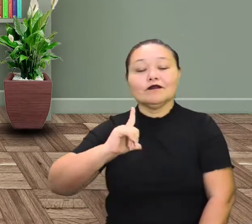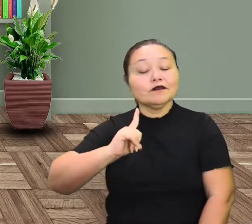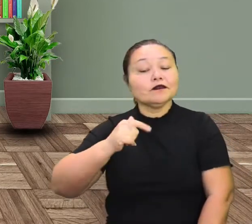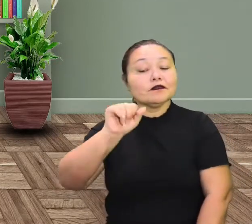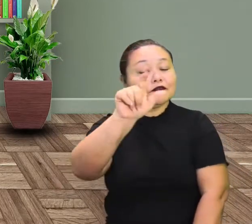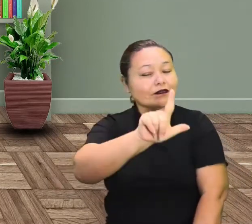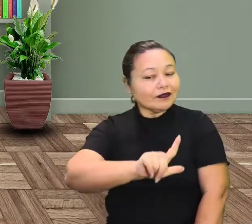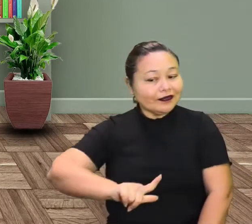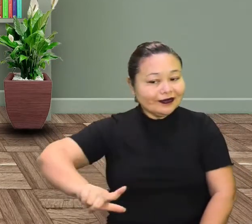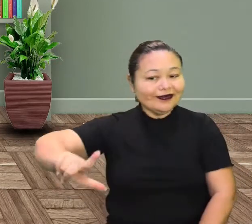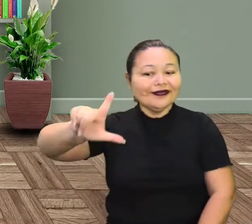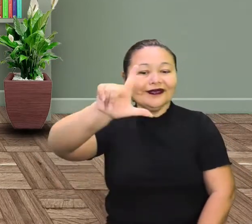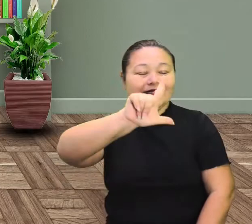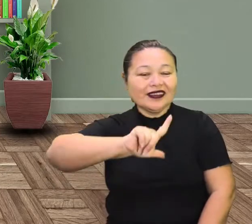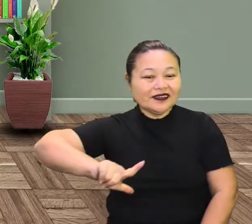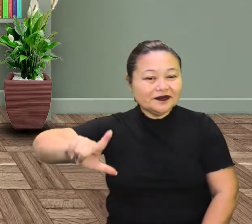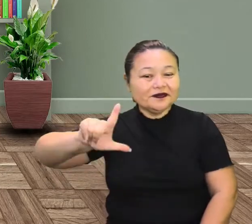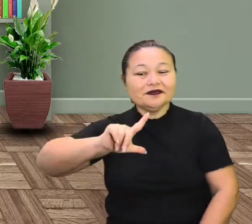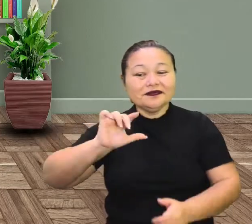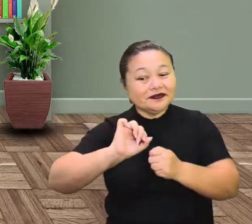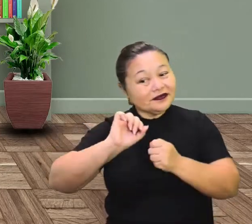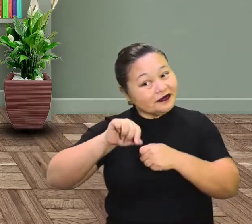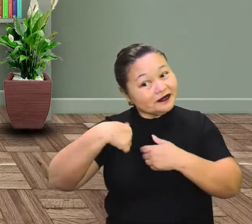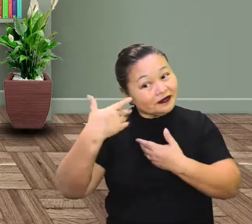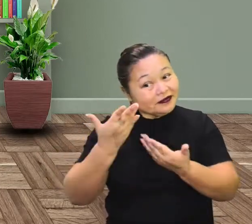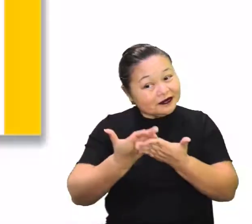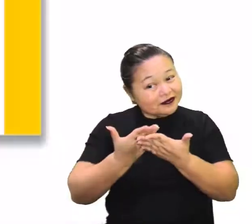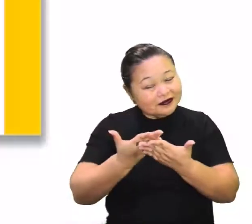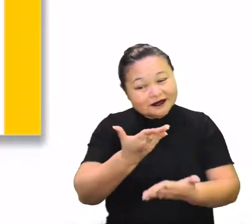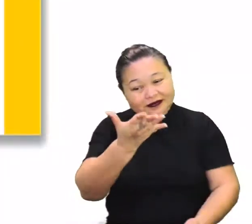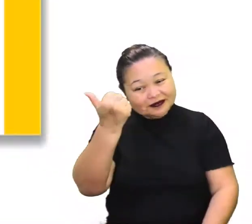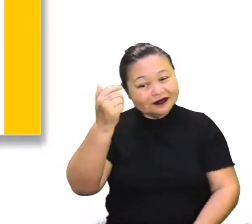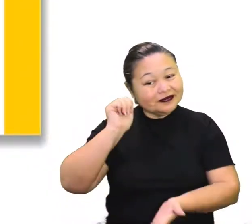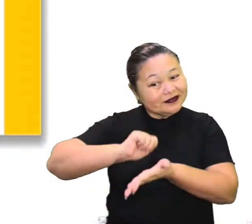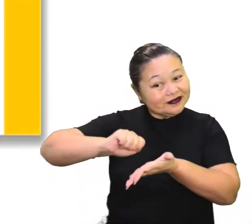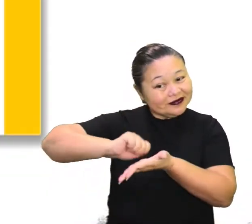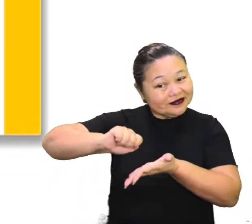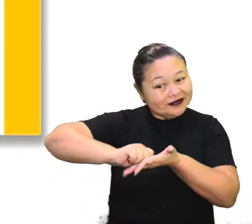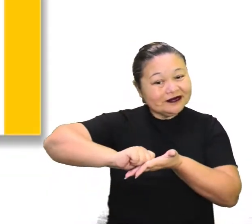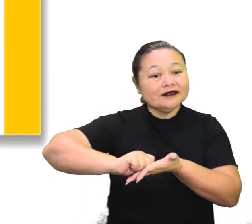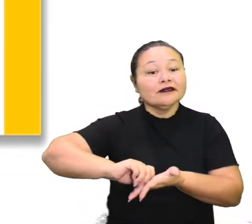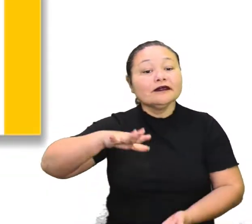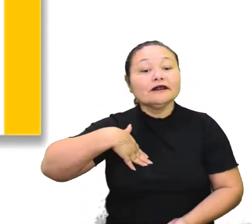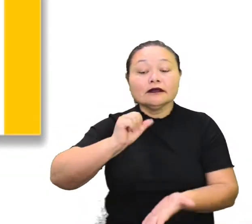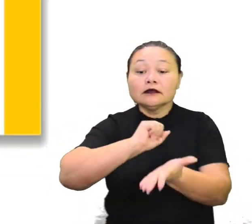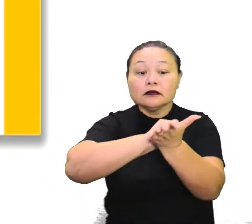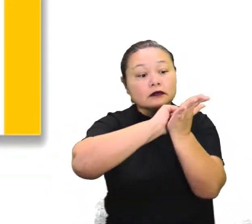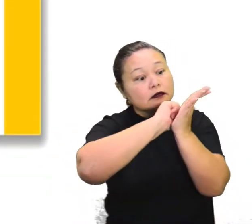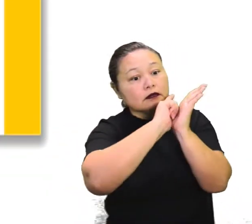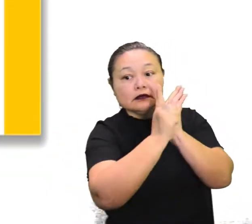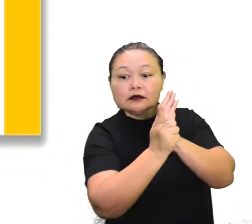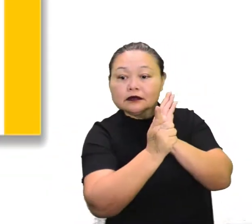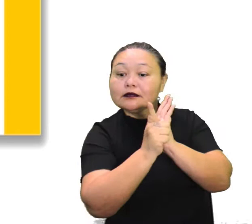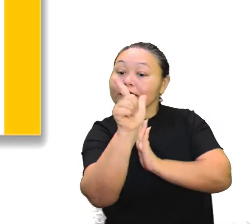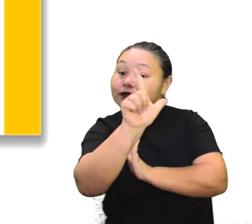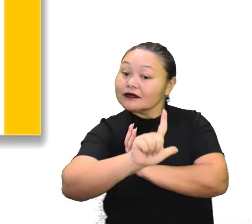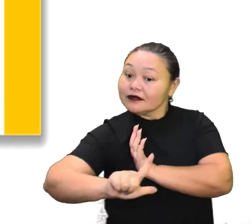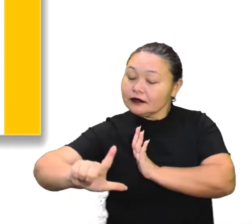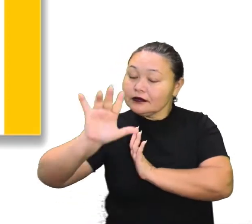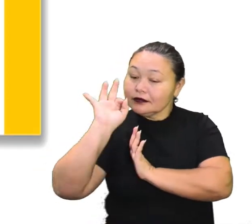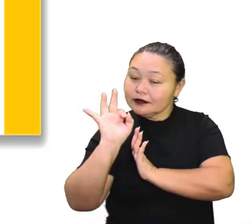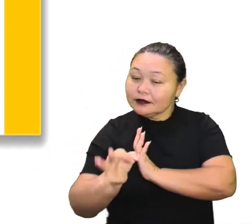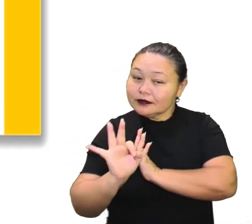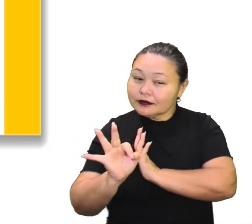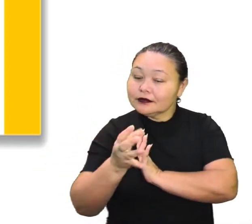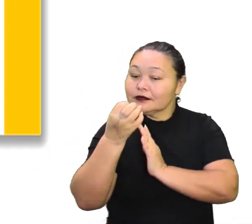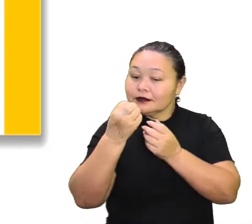aí de literatura. Vou liberar a cartela para vocês dessa aula. Vamos lá, tome nota. Olha aí, ó, gêneros literários.